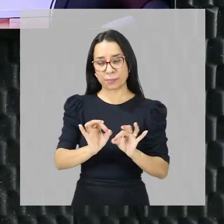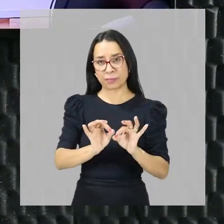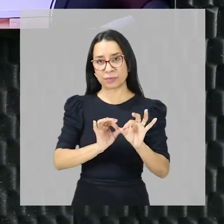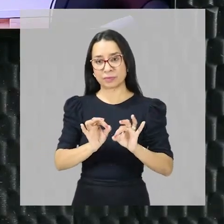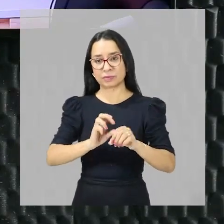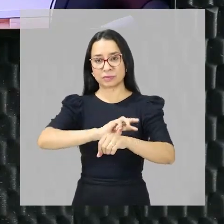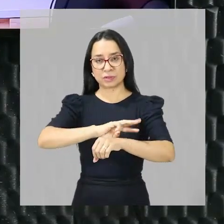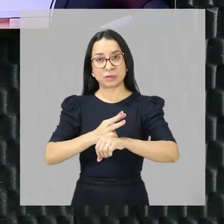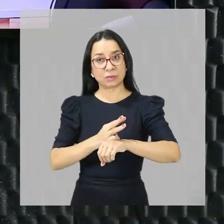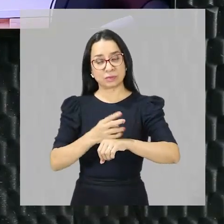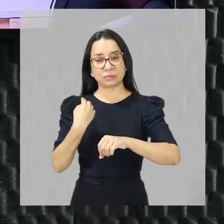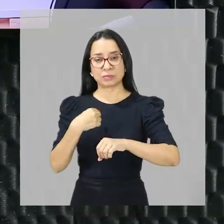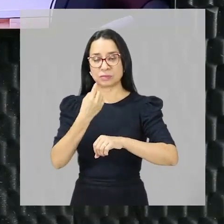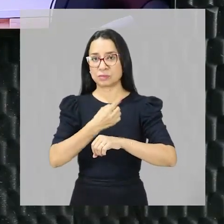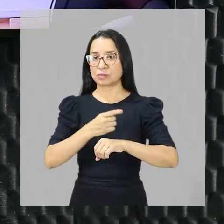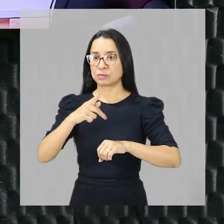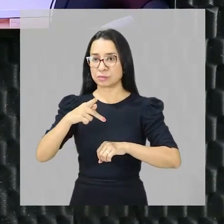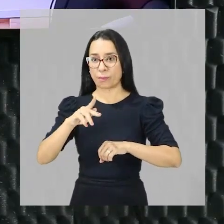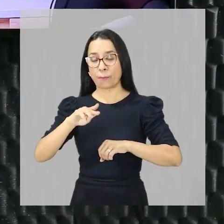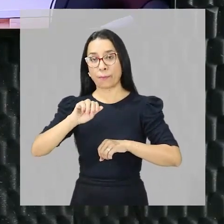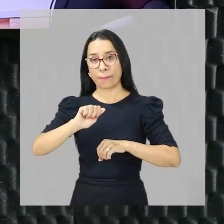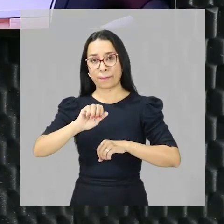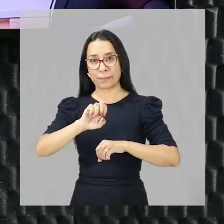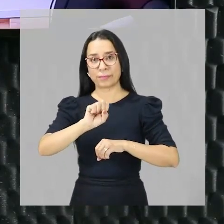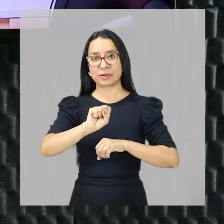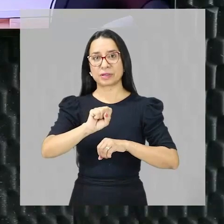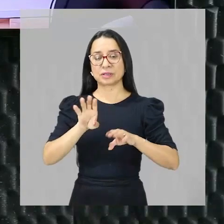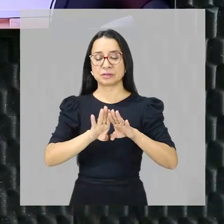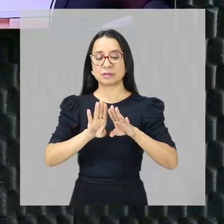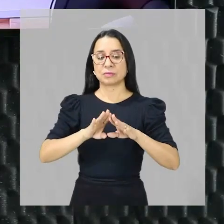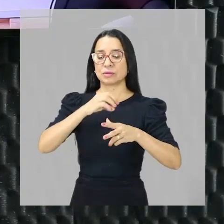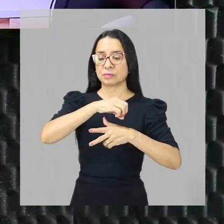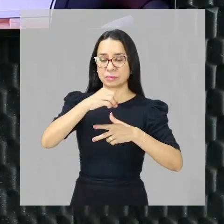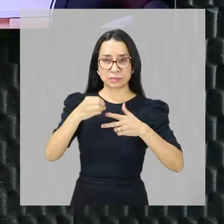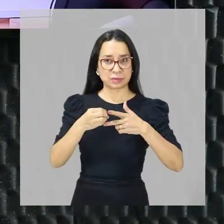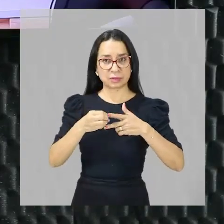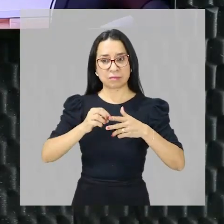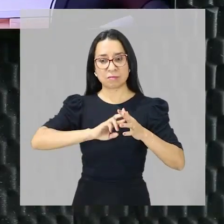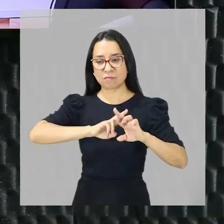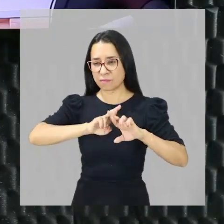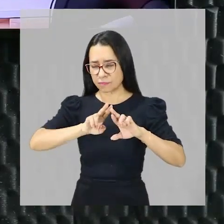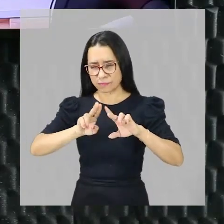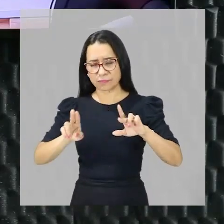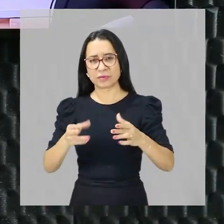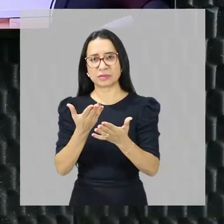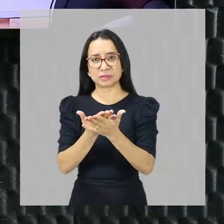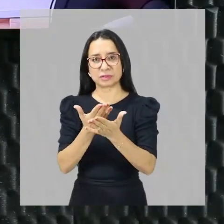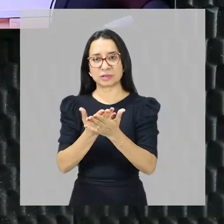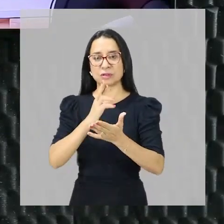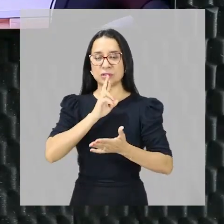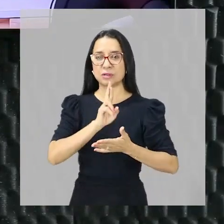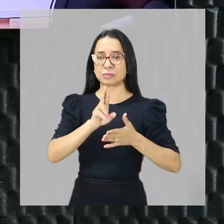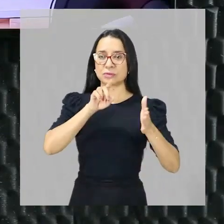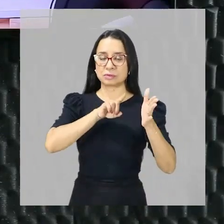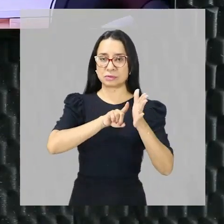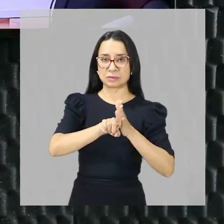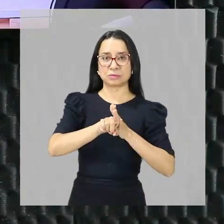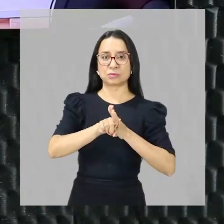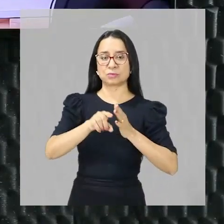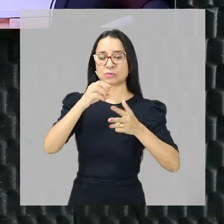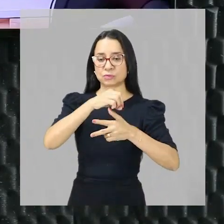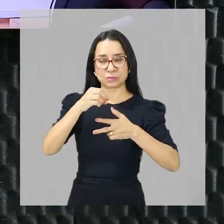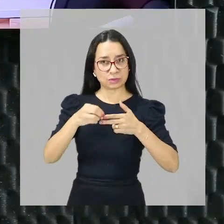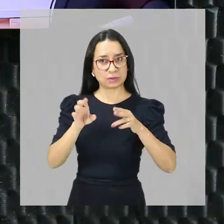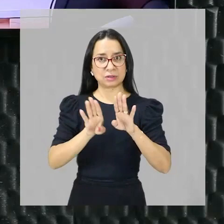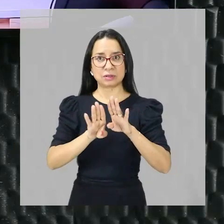nossa UEMA, para o nosso país e para o Enem. Uma série de aulas, né, só de resolução de questões aí do Enem, e claro, e